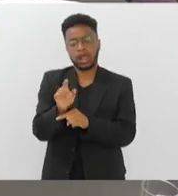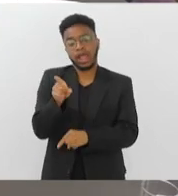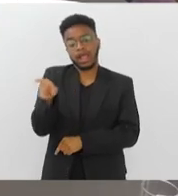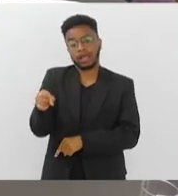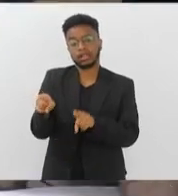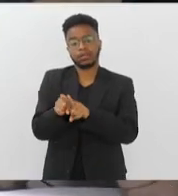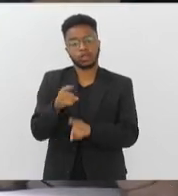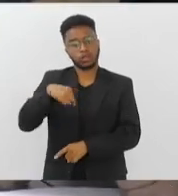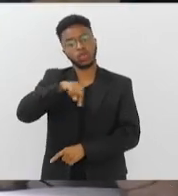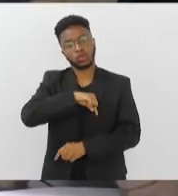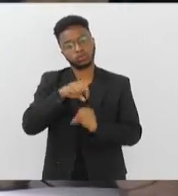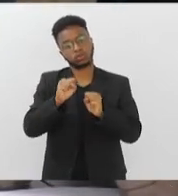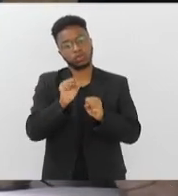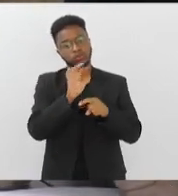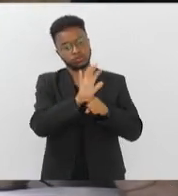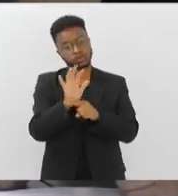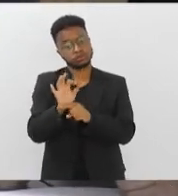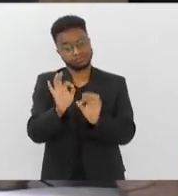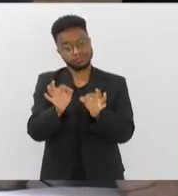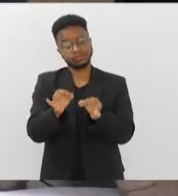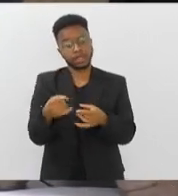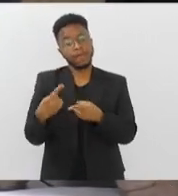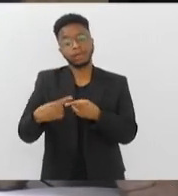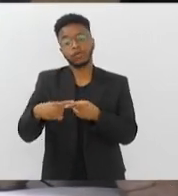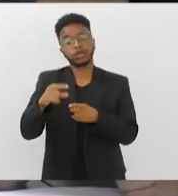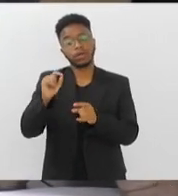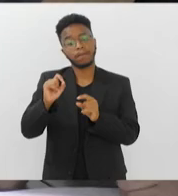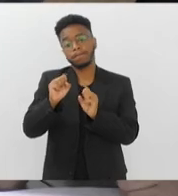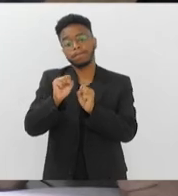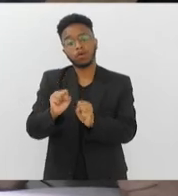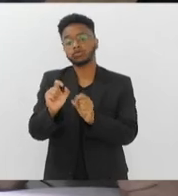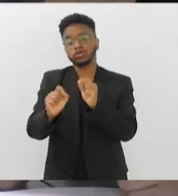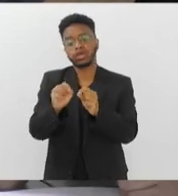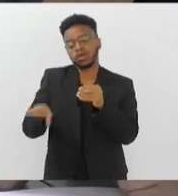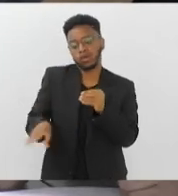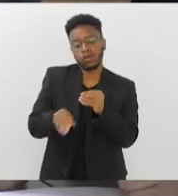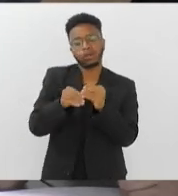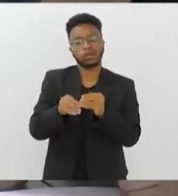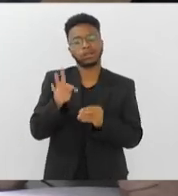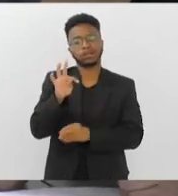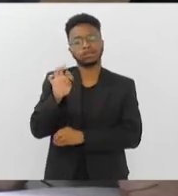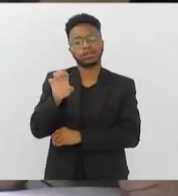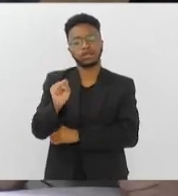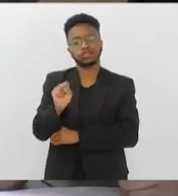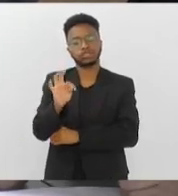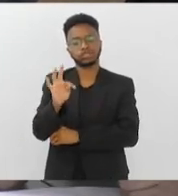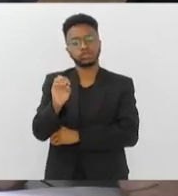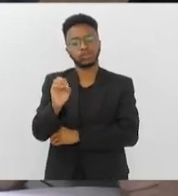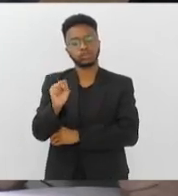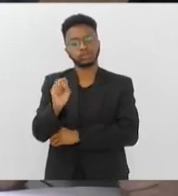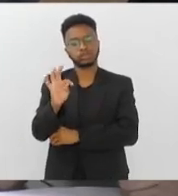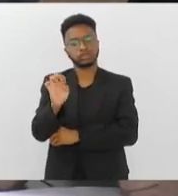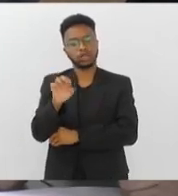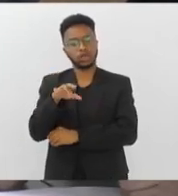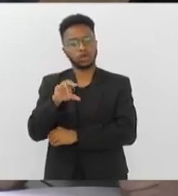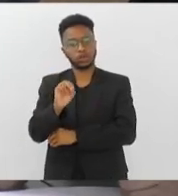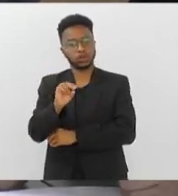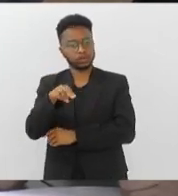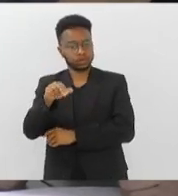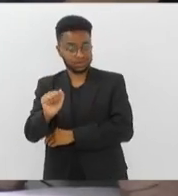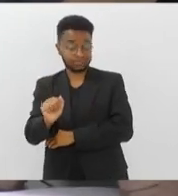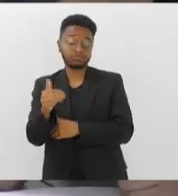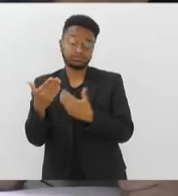nós. Ainda que, bem, né? Que é a reposição da testosterona. É uma situação... Pois é, querido, simples, mas veja indolor,